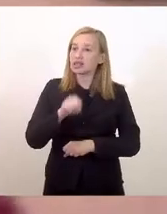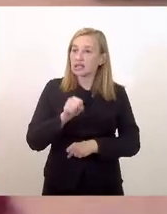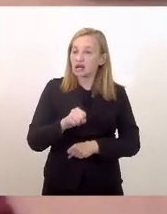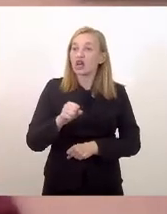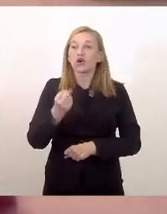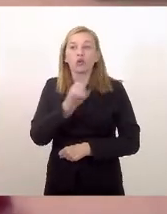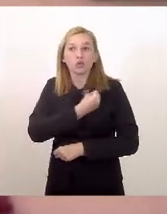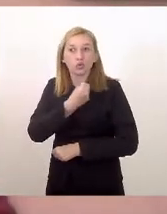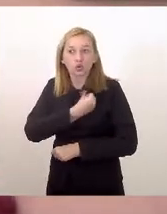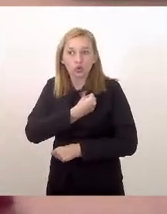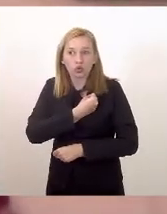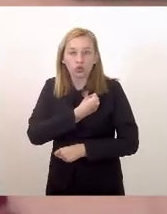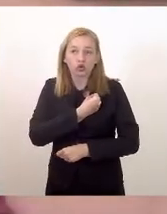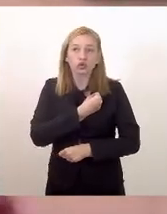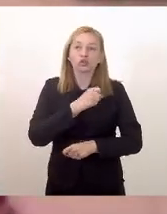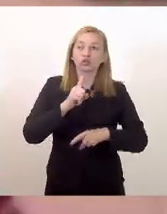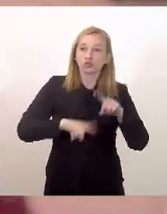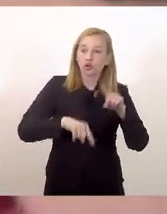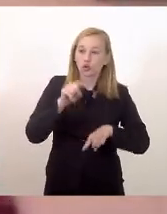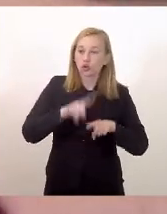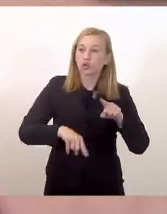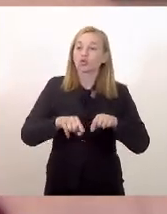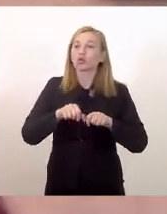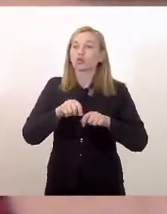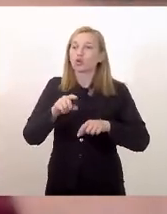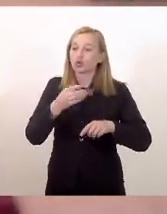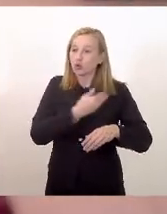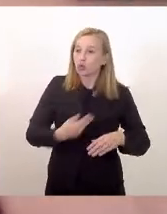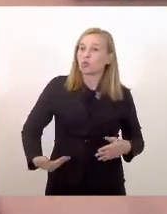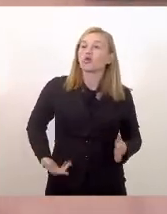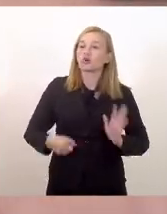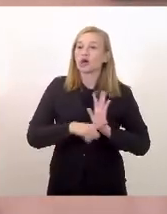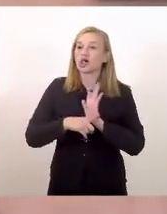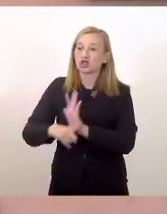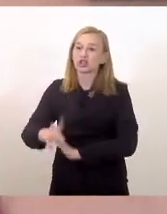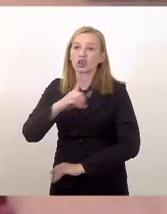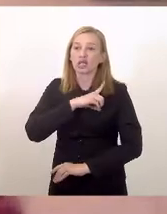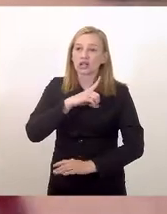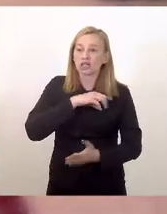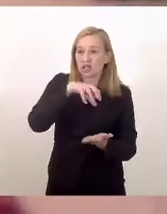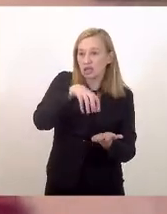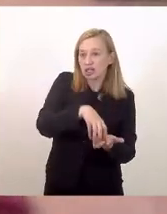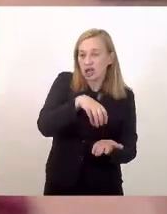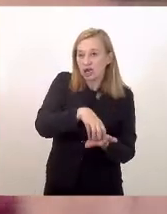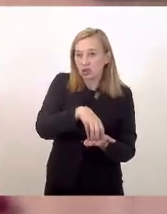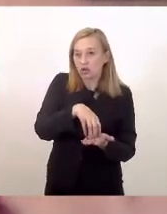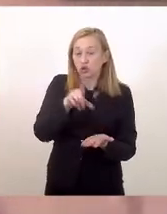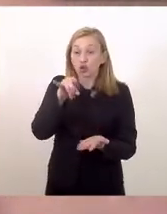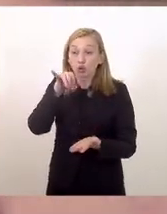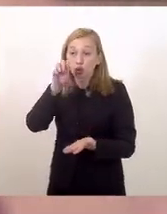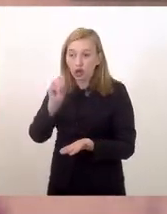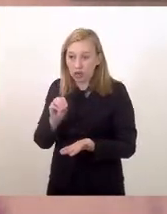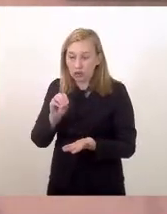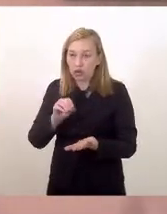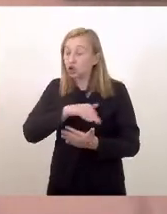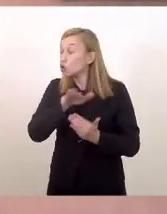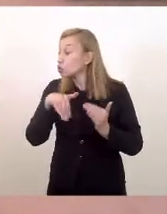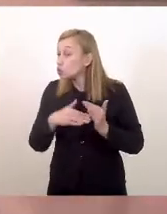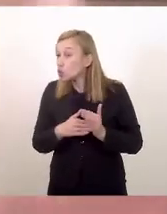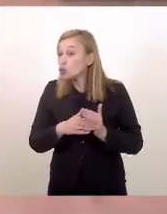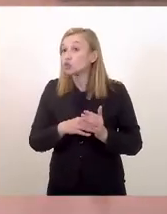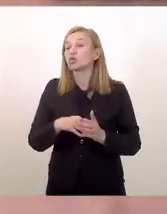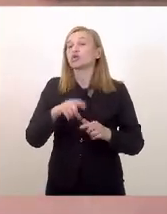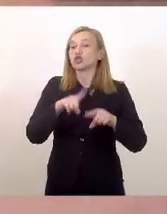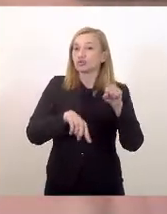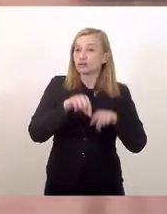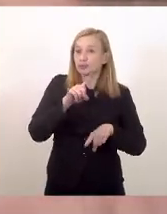de equipamentos públicos que atendam delegacias, centros, núcleos, né, e todo esse